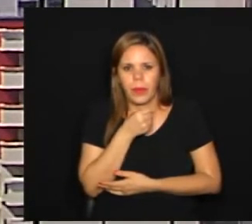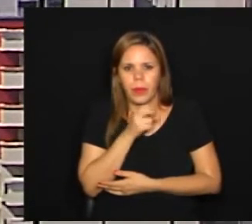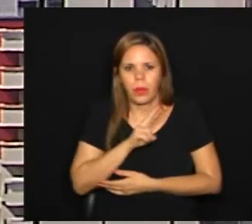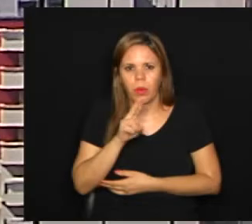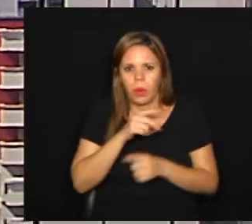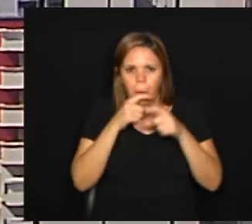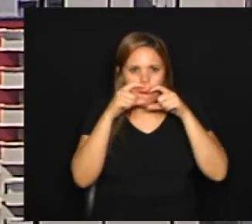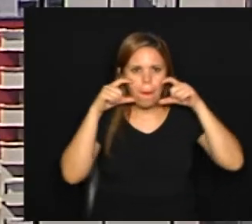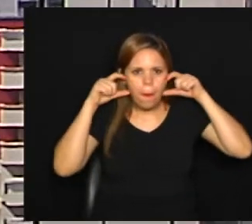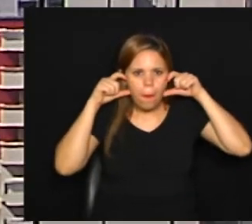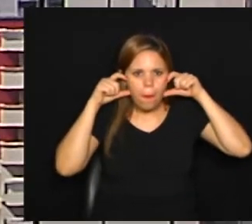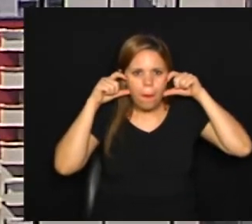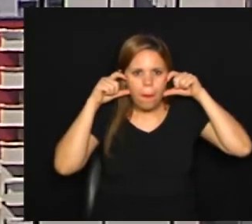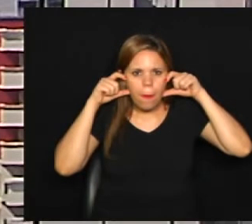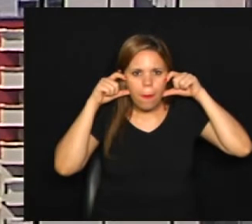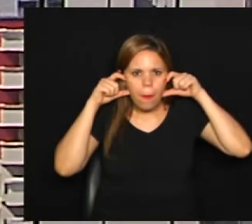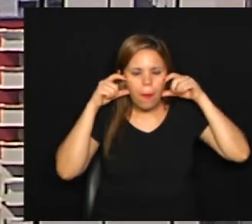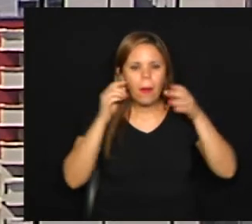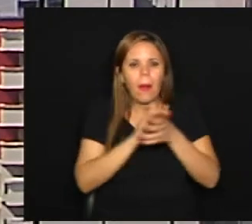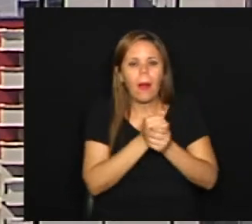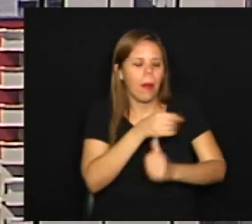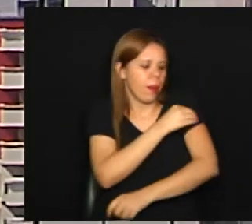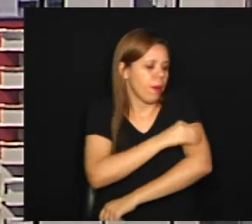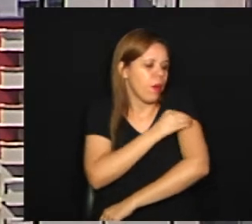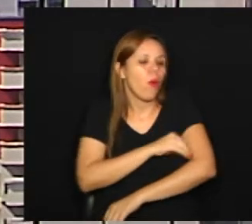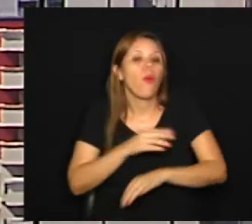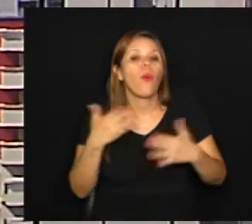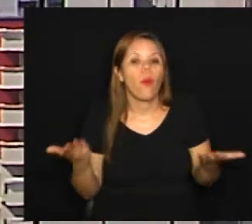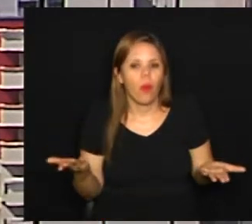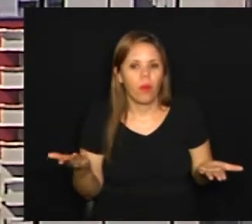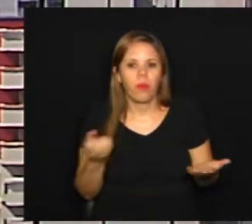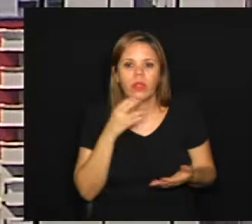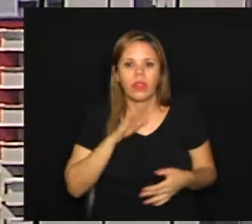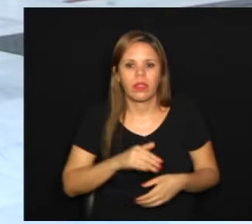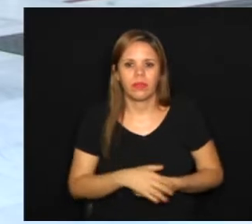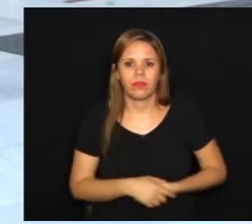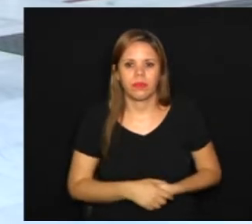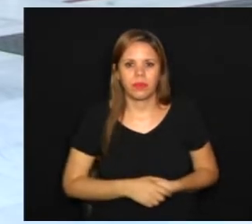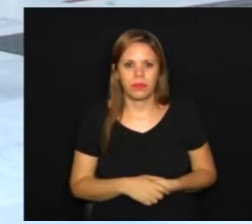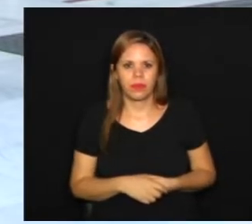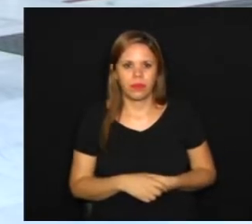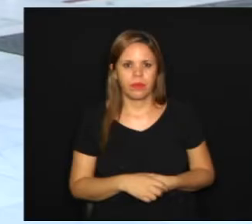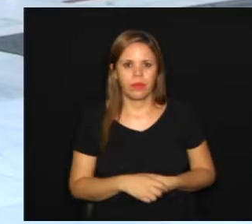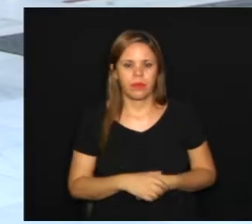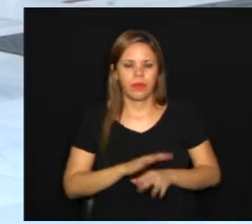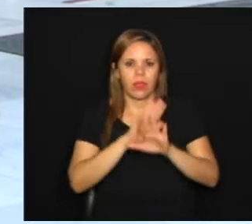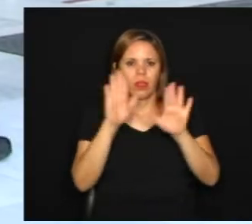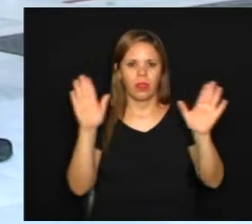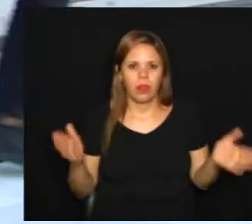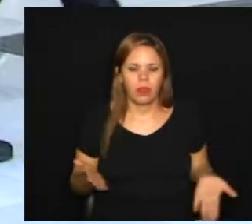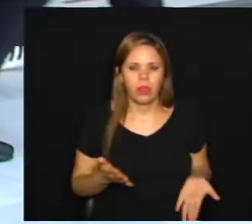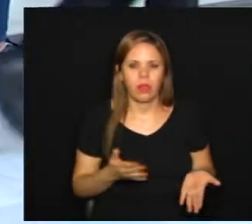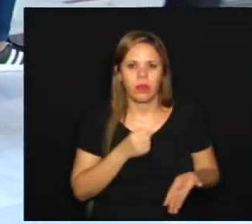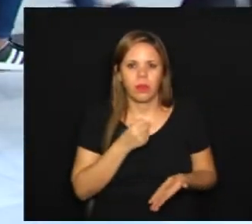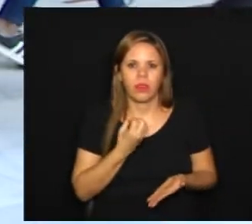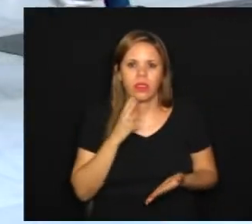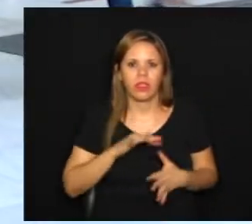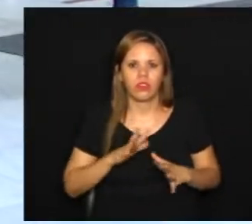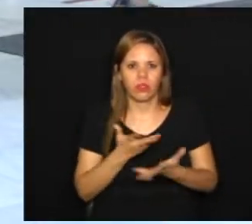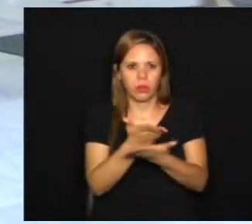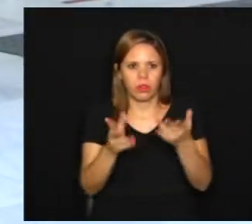máscara, utilizar álcool gel, qual que é a recomendação? Boa tarde. Olá, Gabriel, boa tarde. Boa tarde para você